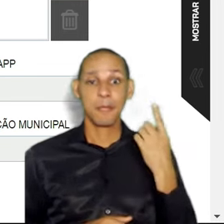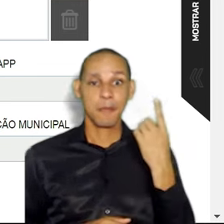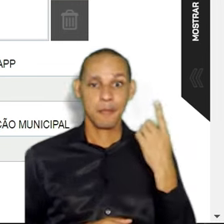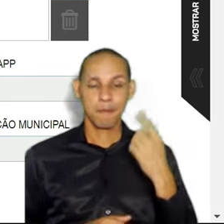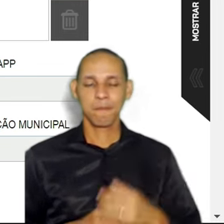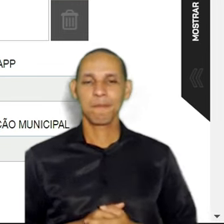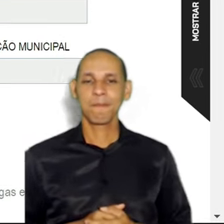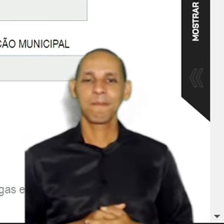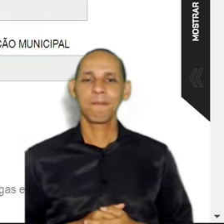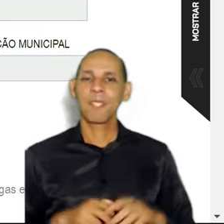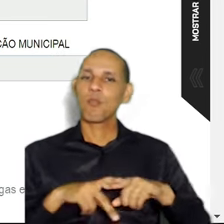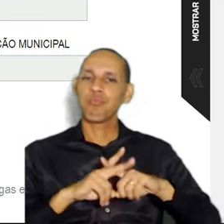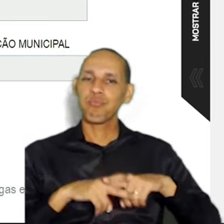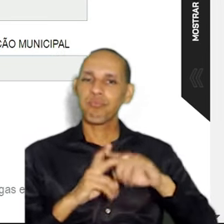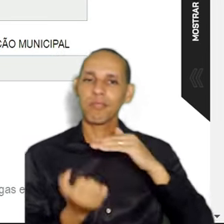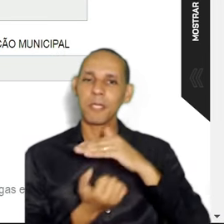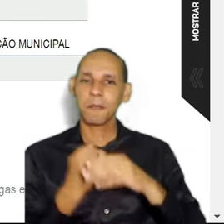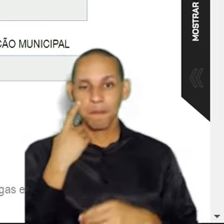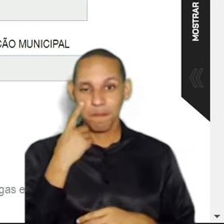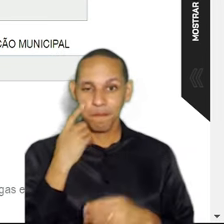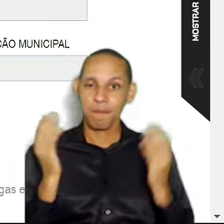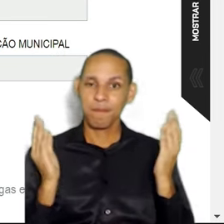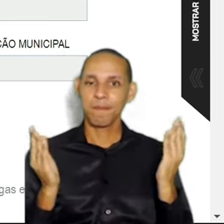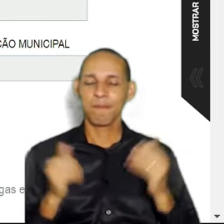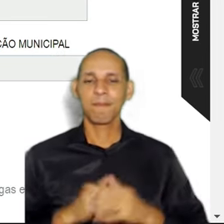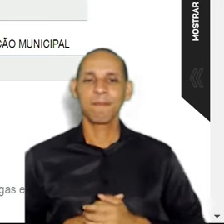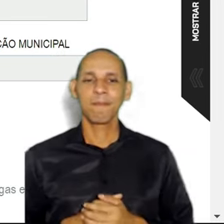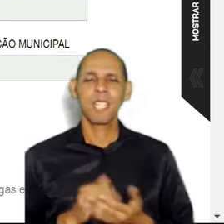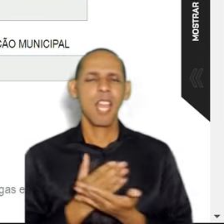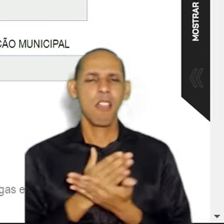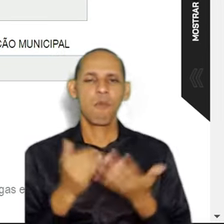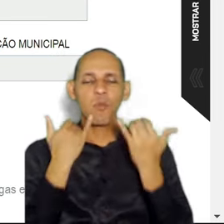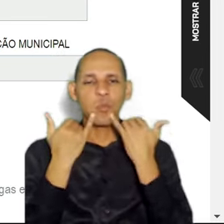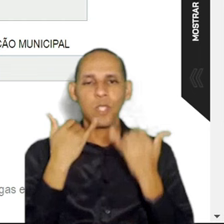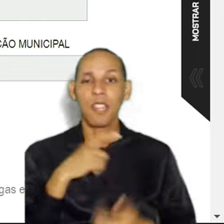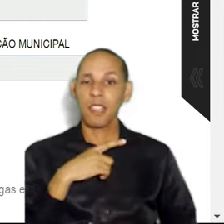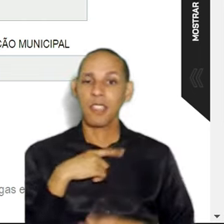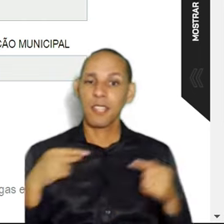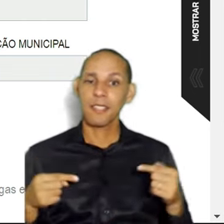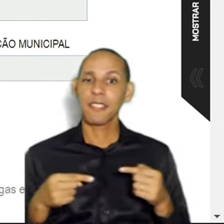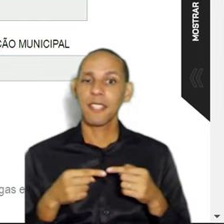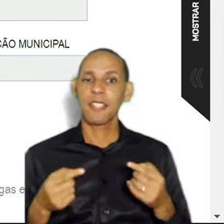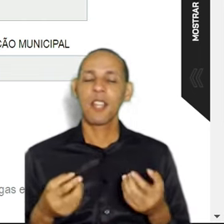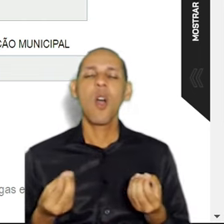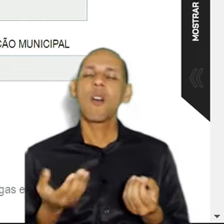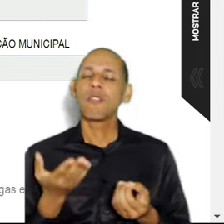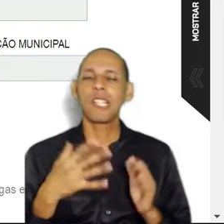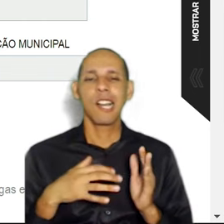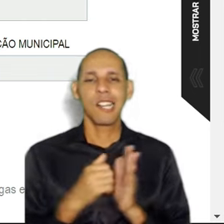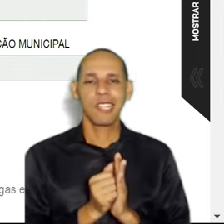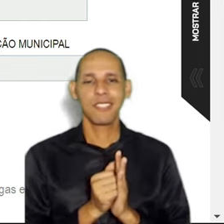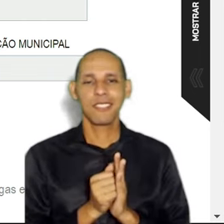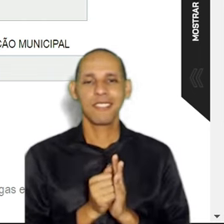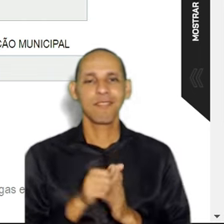passo configurar a empresa nesse sistema ele traz algumas informações e direcionadas a partir do momento que a